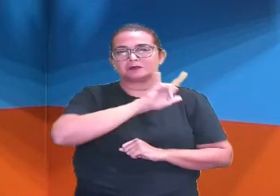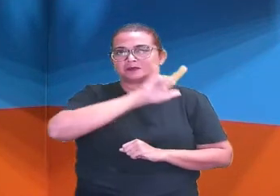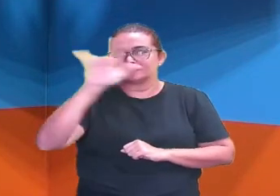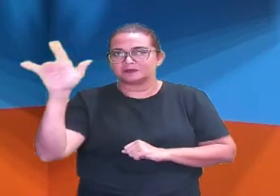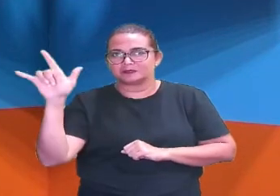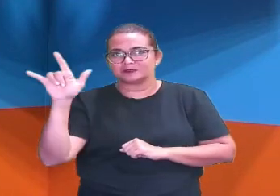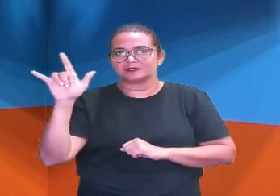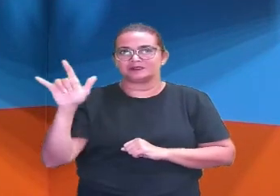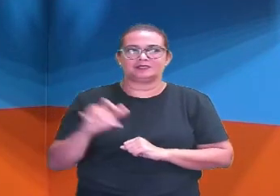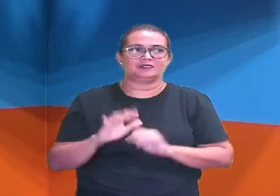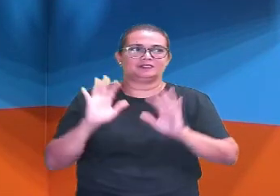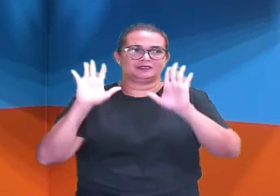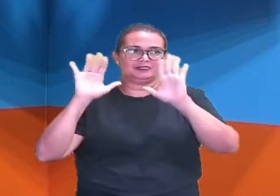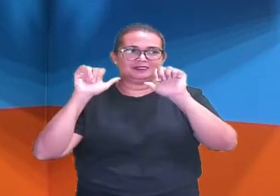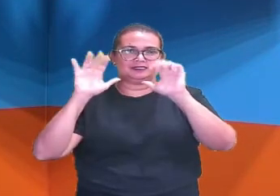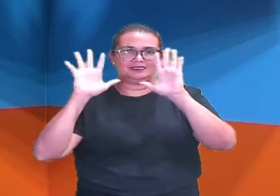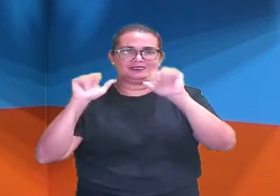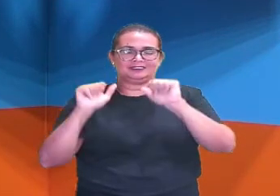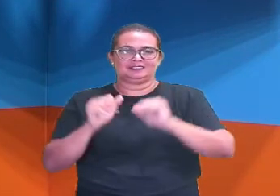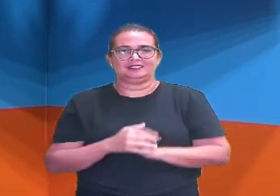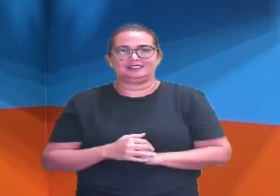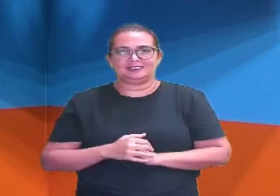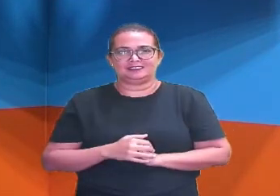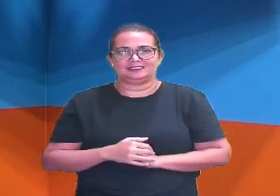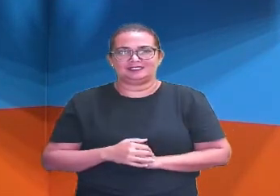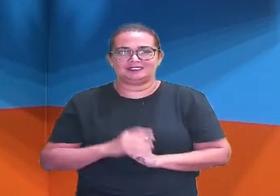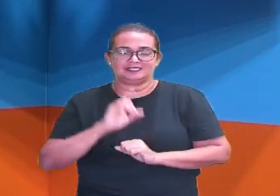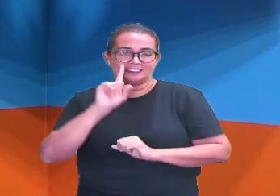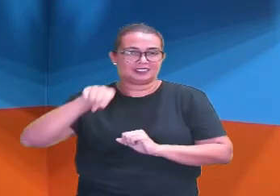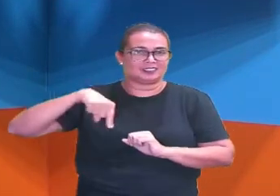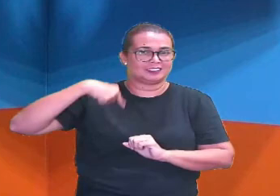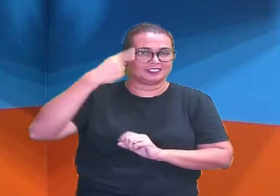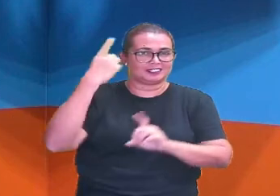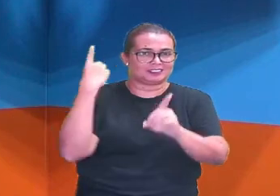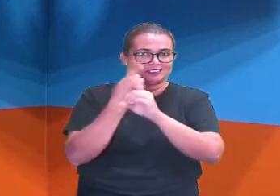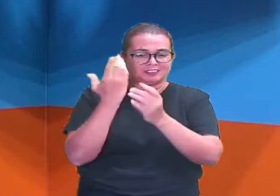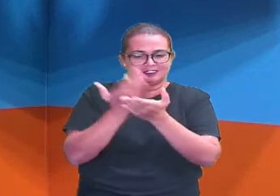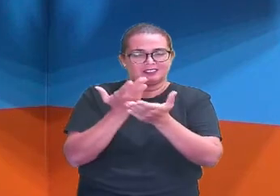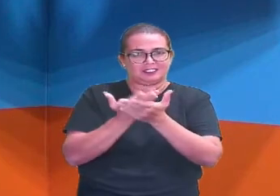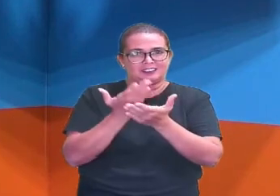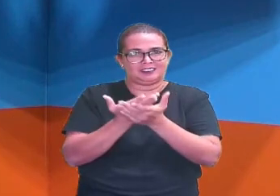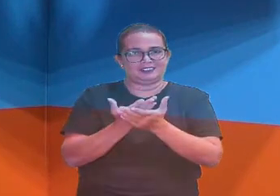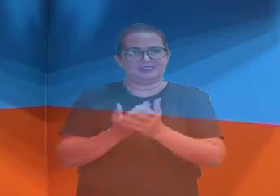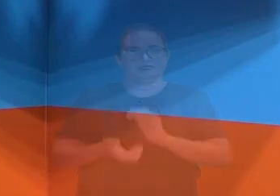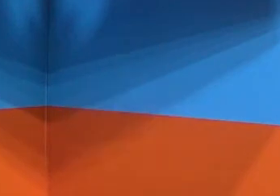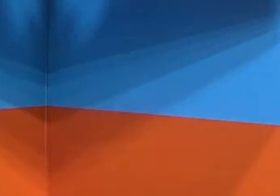beijinho e tchau, tchau. Até nossa próxima aula.